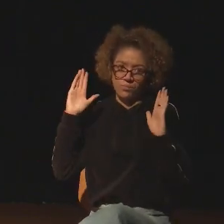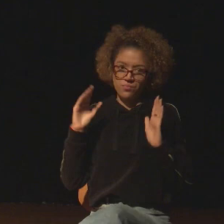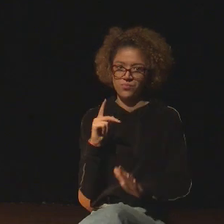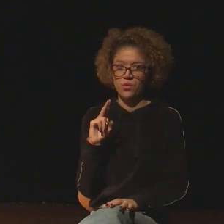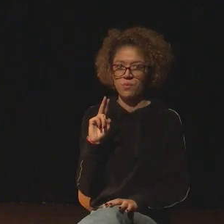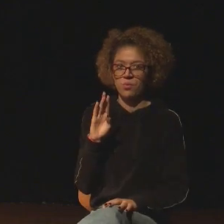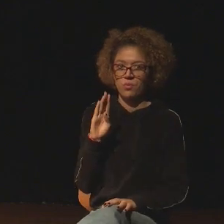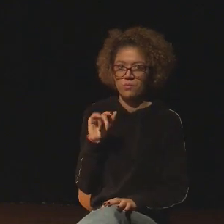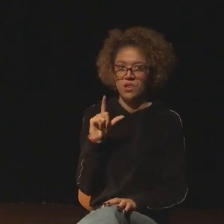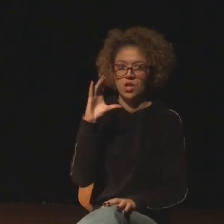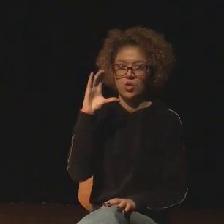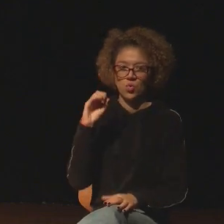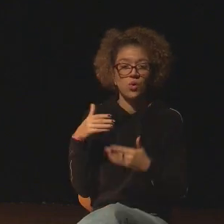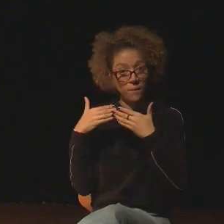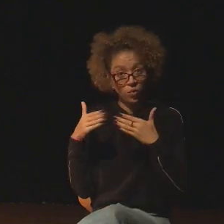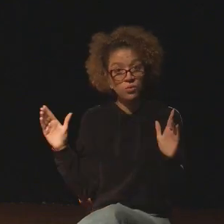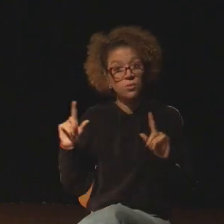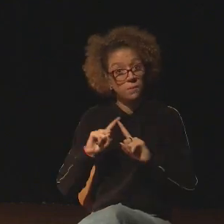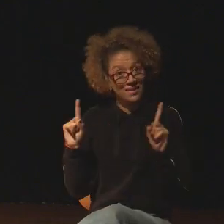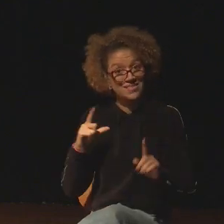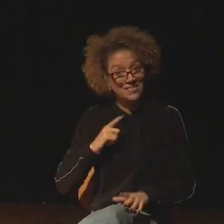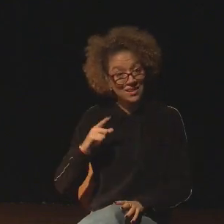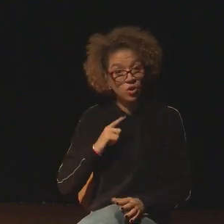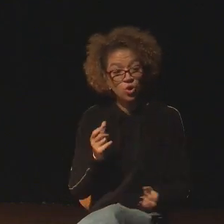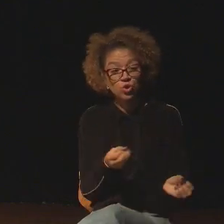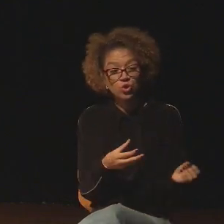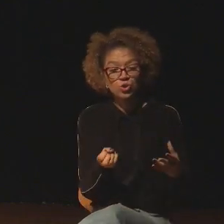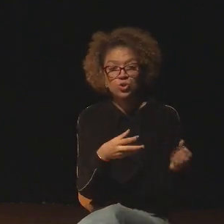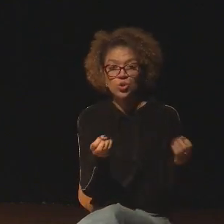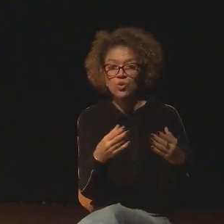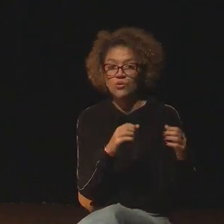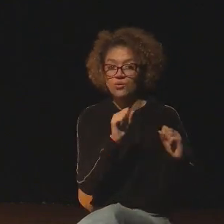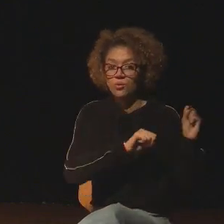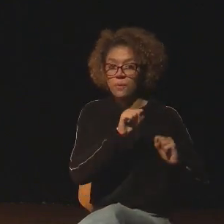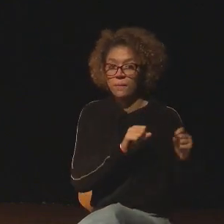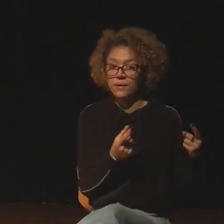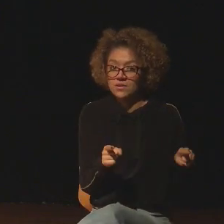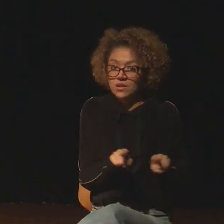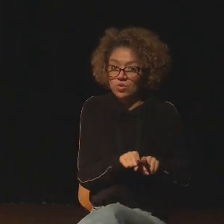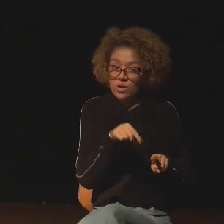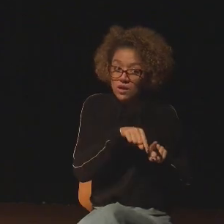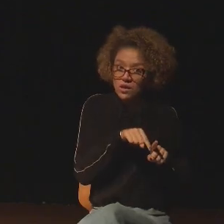para qualificar esse processo de manutenção de uma forma geral.